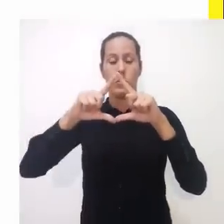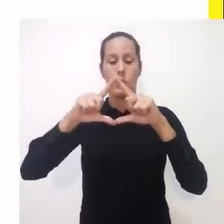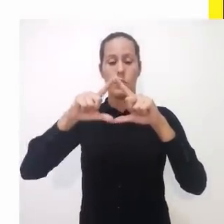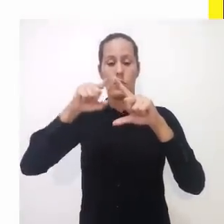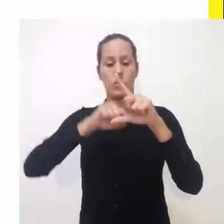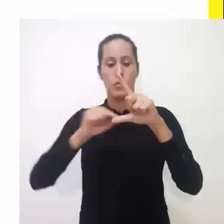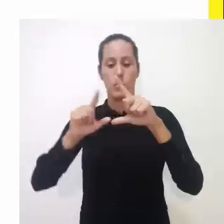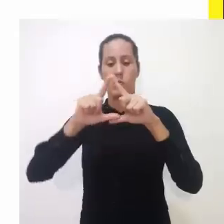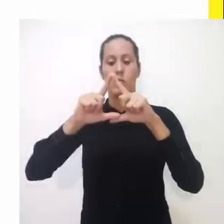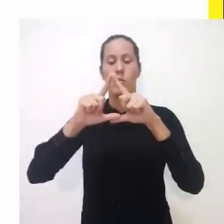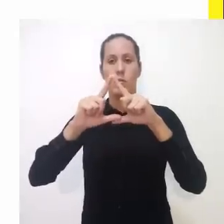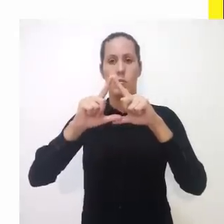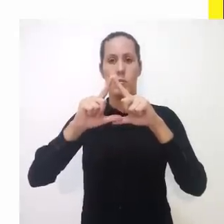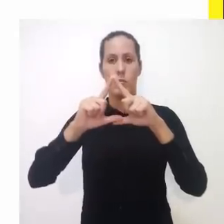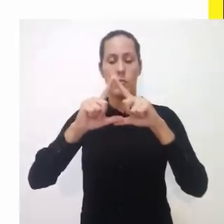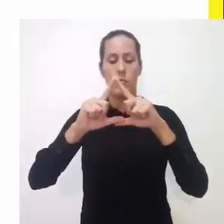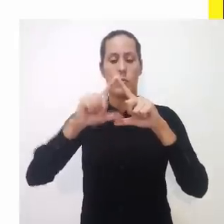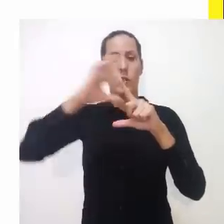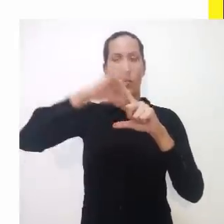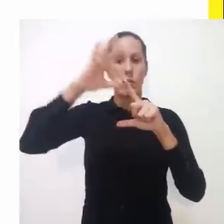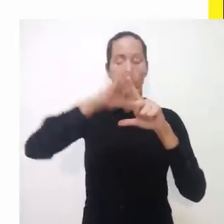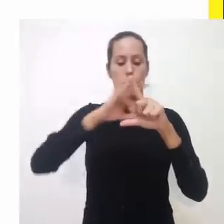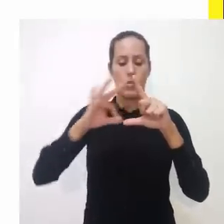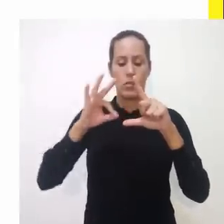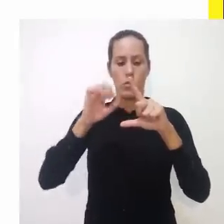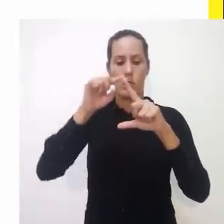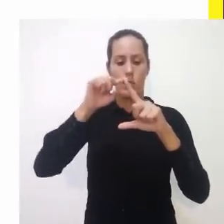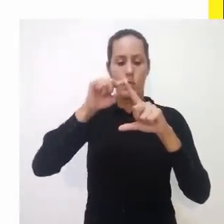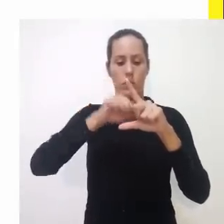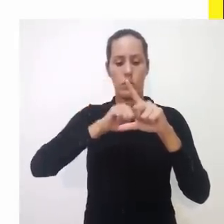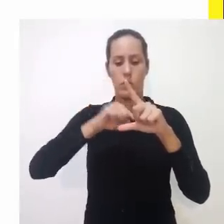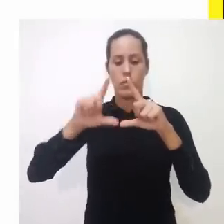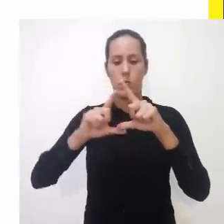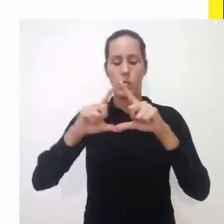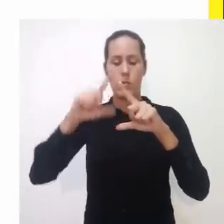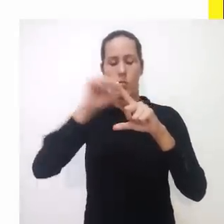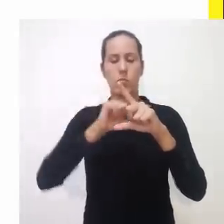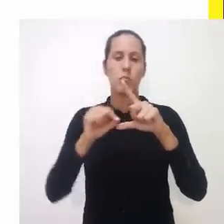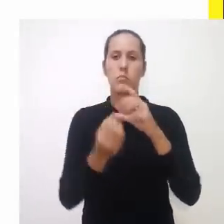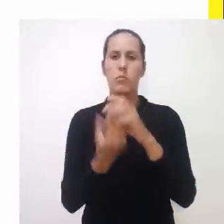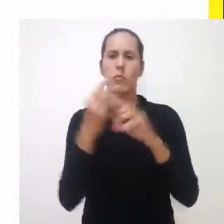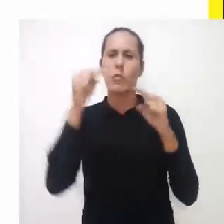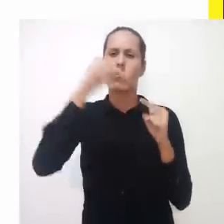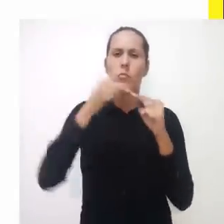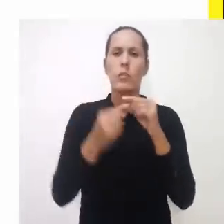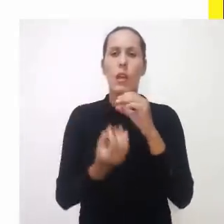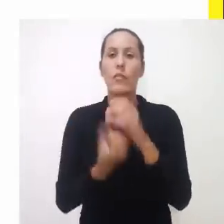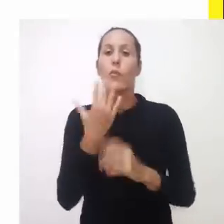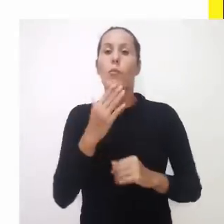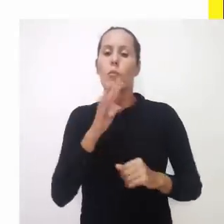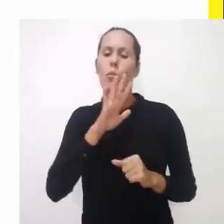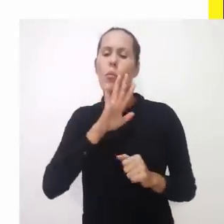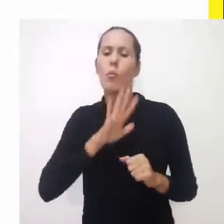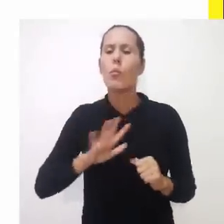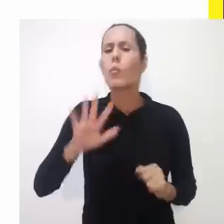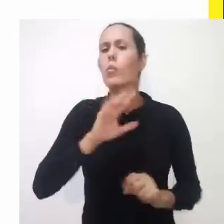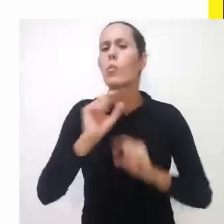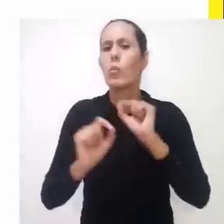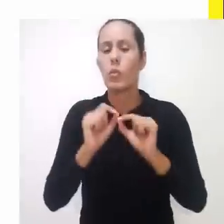ponto. Então vai ser ligado os segmentos de retas a esse ponto. Então você percebe que formou uma